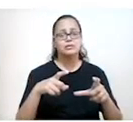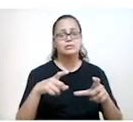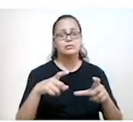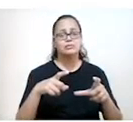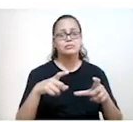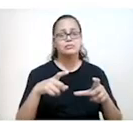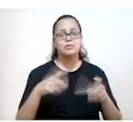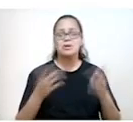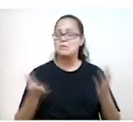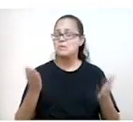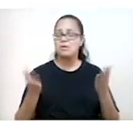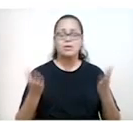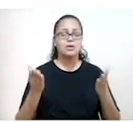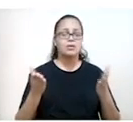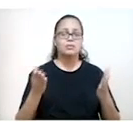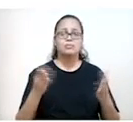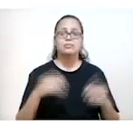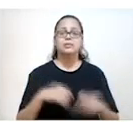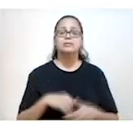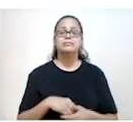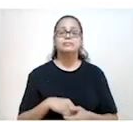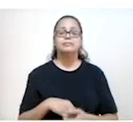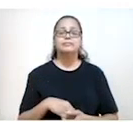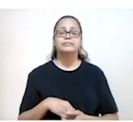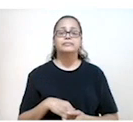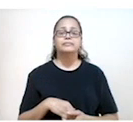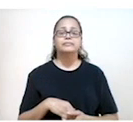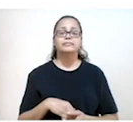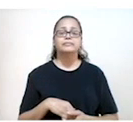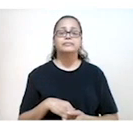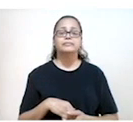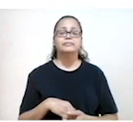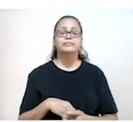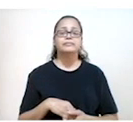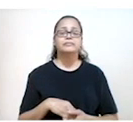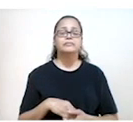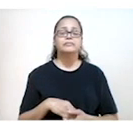que tiver aqui, como eu falei, né, figura